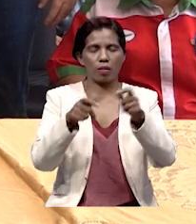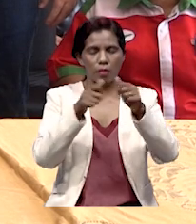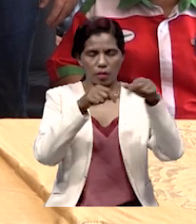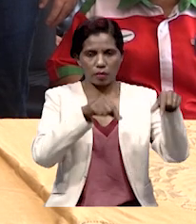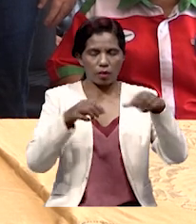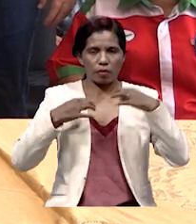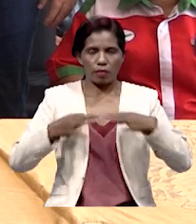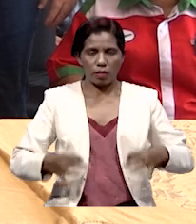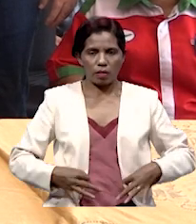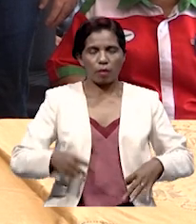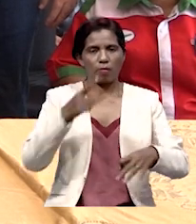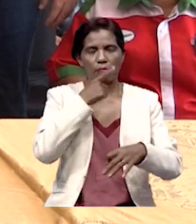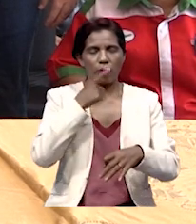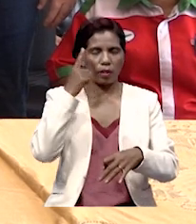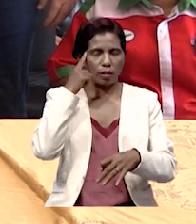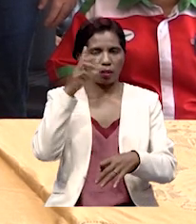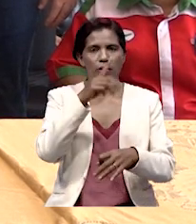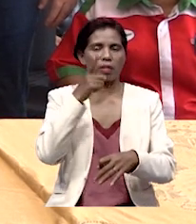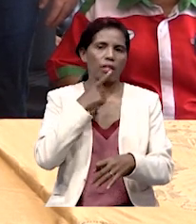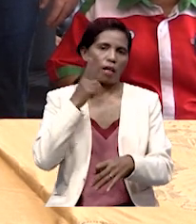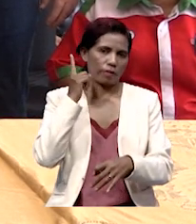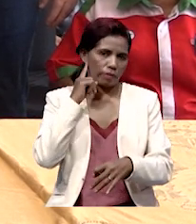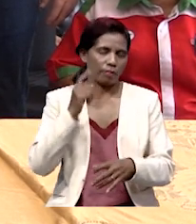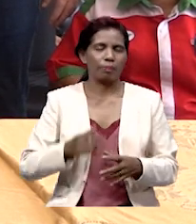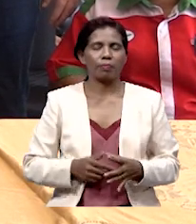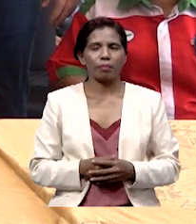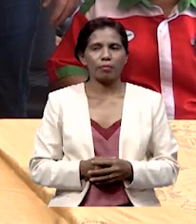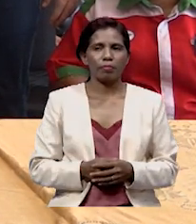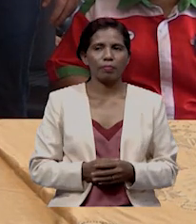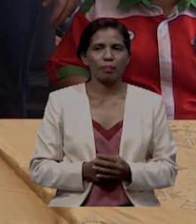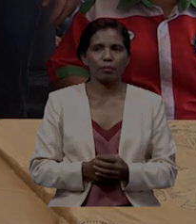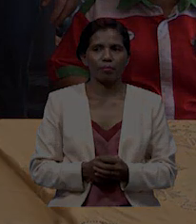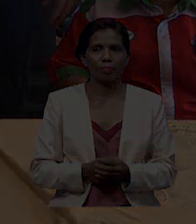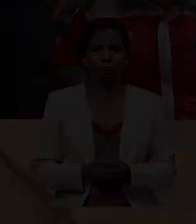física matan notelo. Abraão Amaral, Aniceto Leite, Gemen.